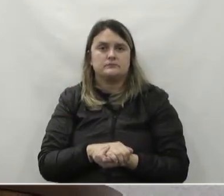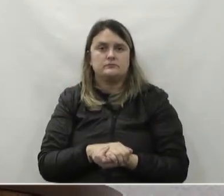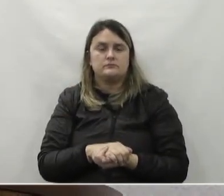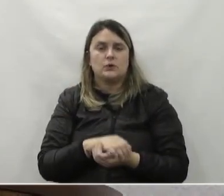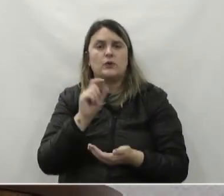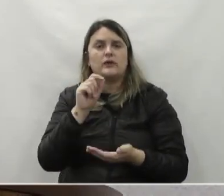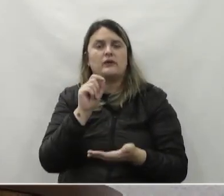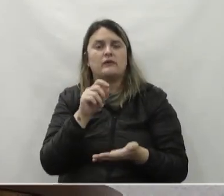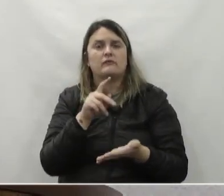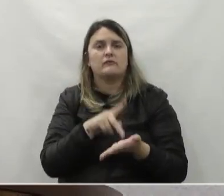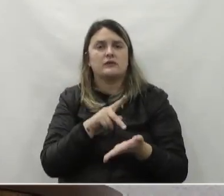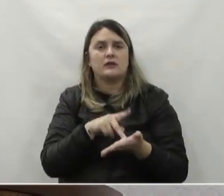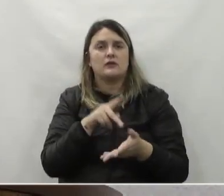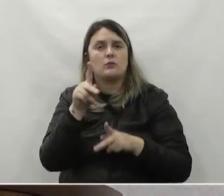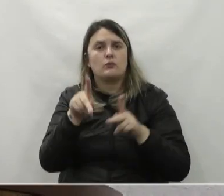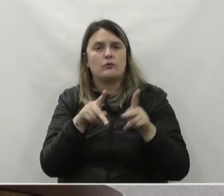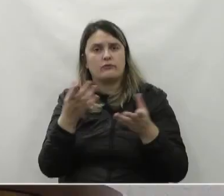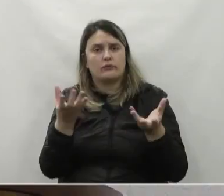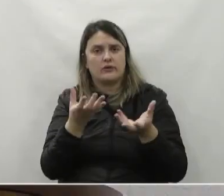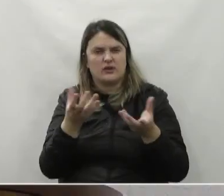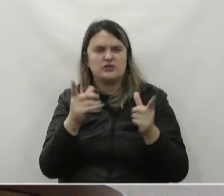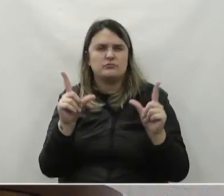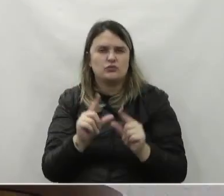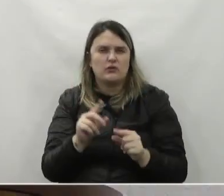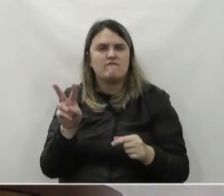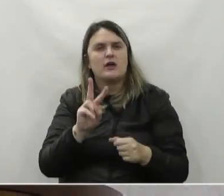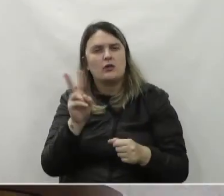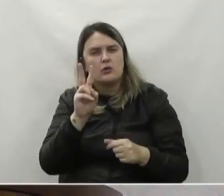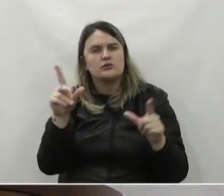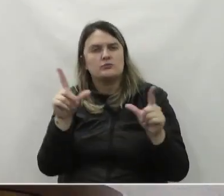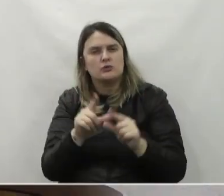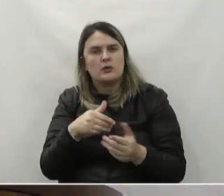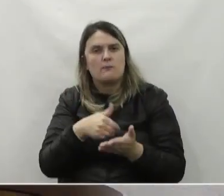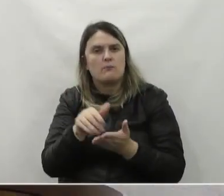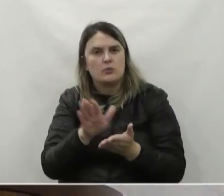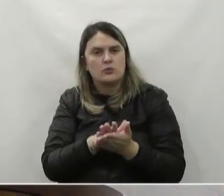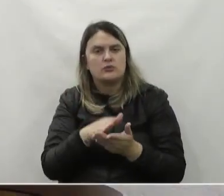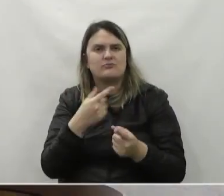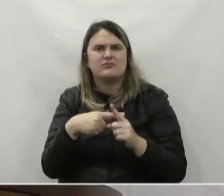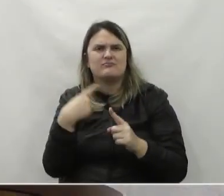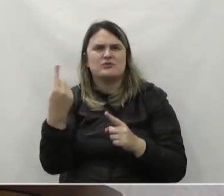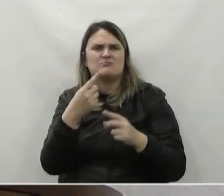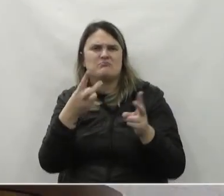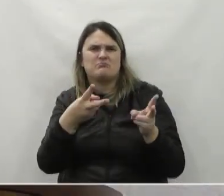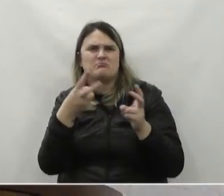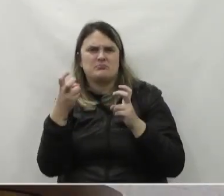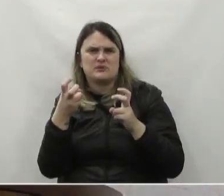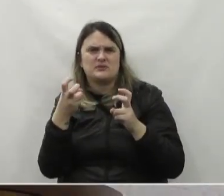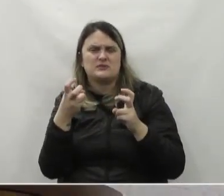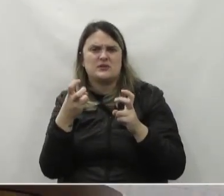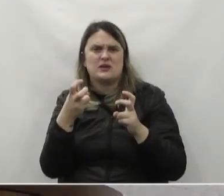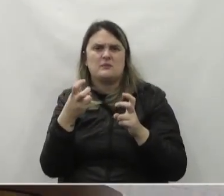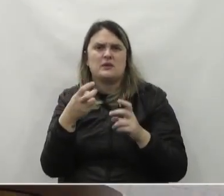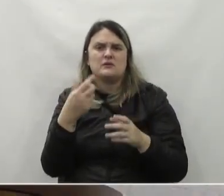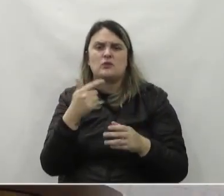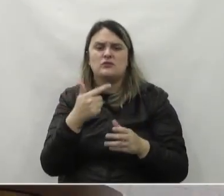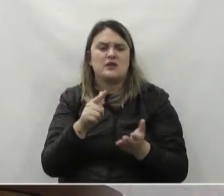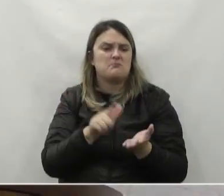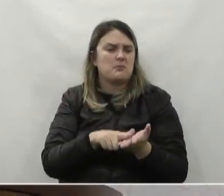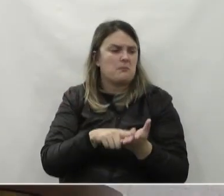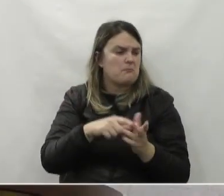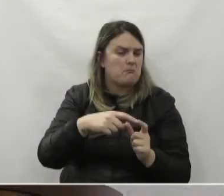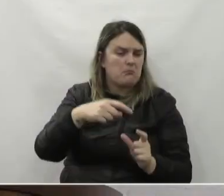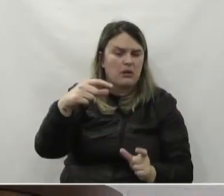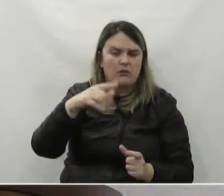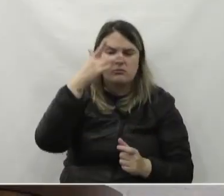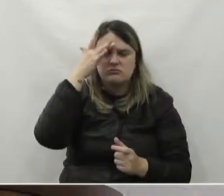que realmente a população quer, né, por causa que a gente vê as dificuldades de sem o ticket ali, não sabe